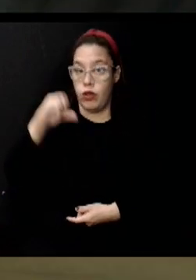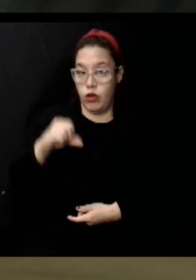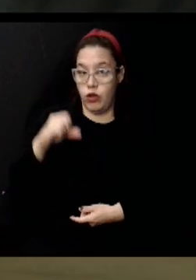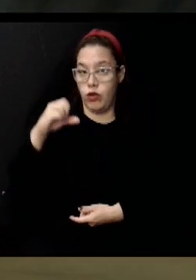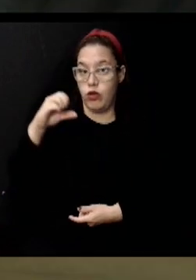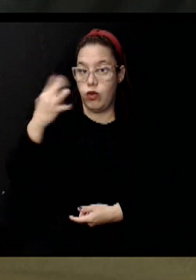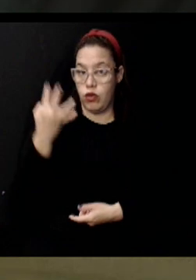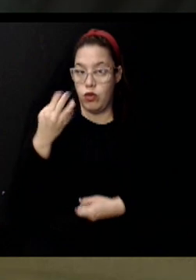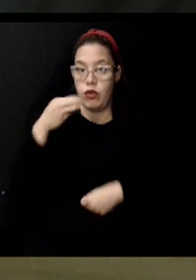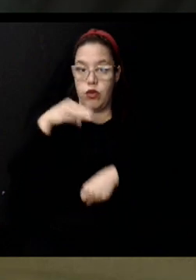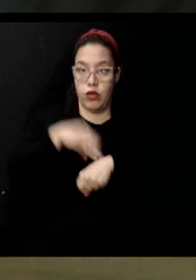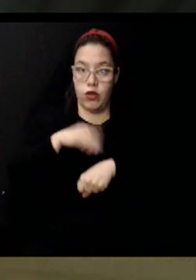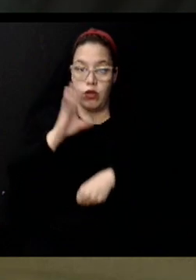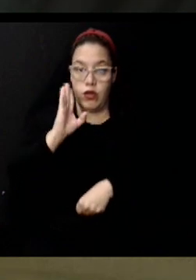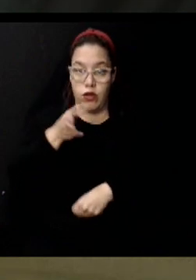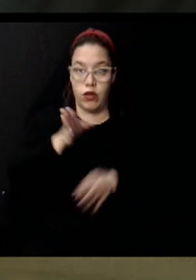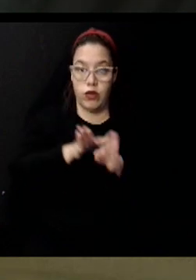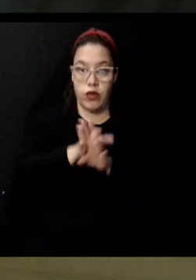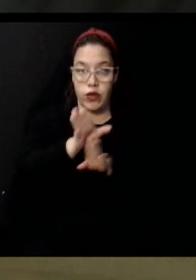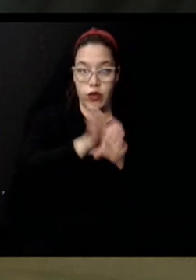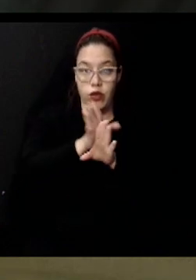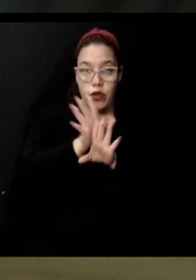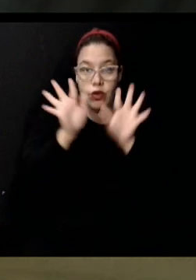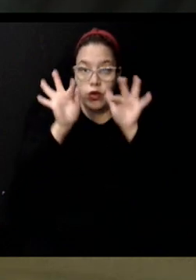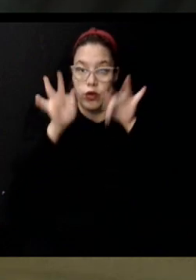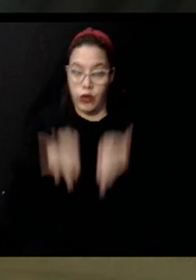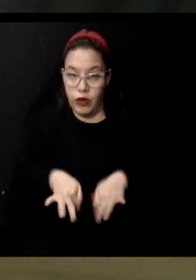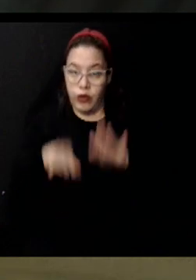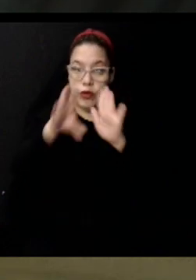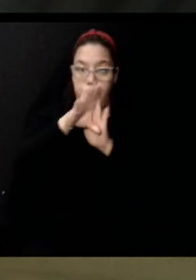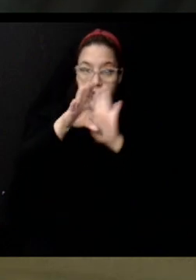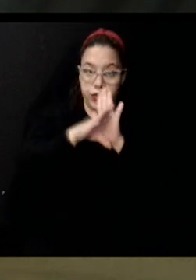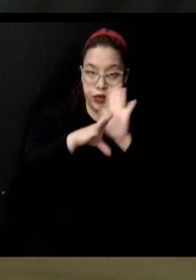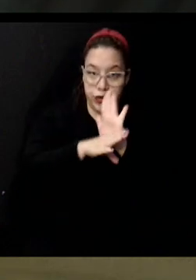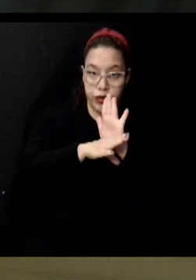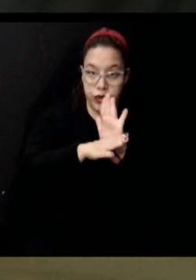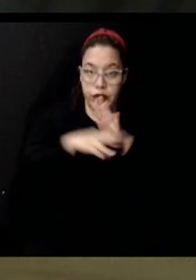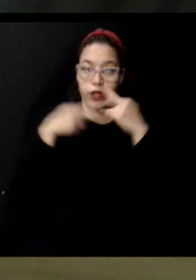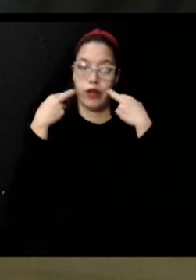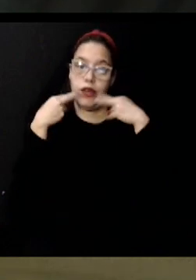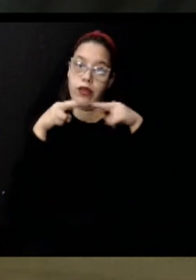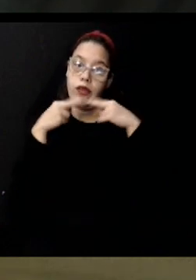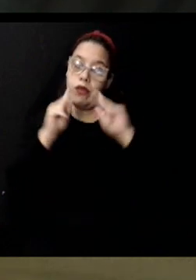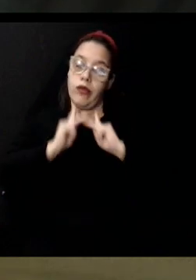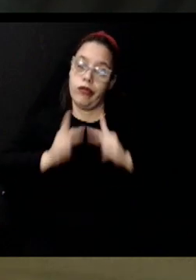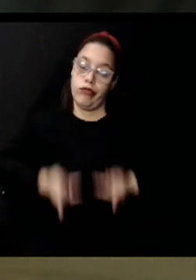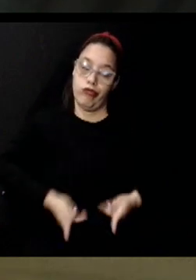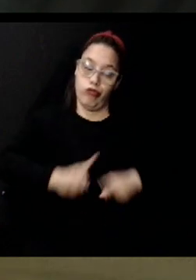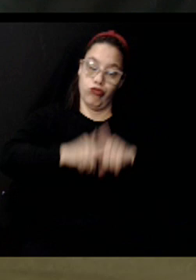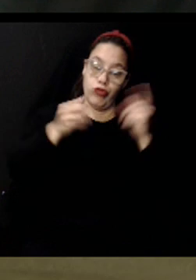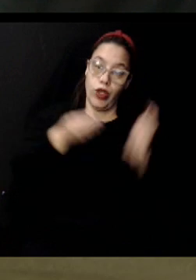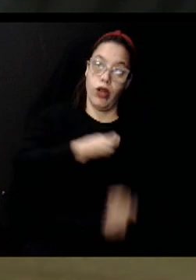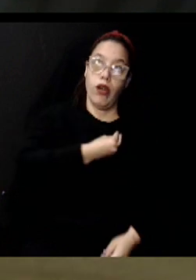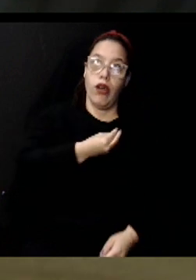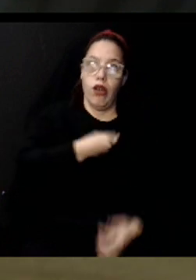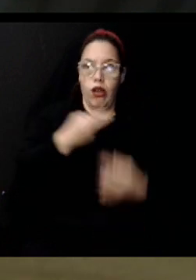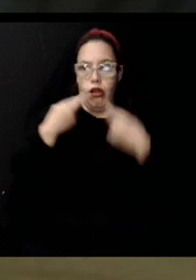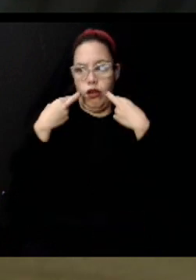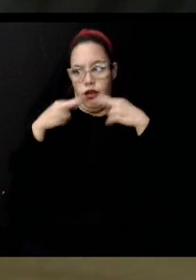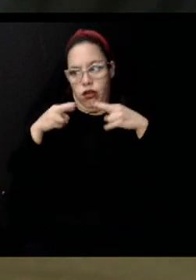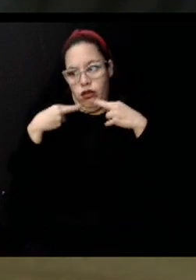vai já se encaminhando para o final do programa. E reclamar é humano, mas viver reclamando pode